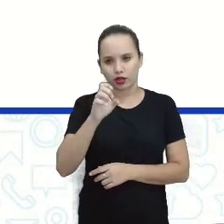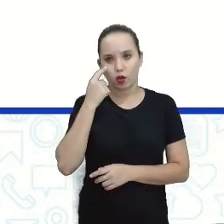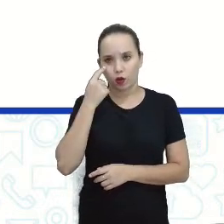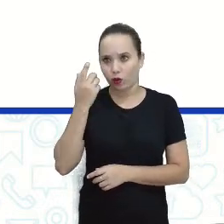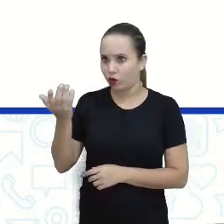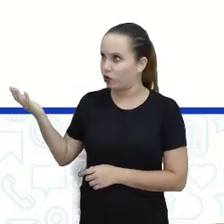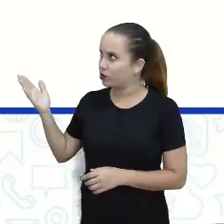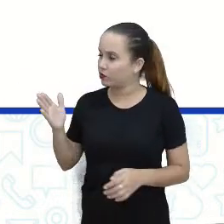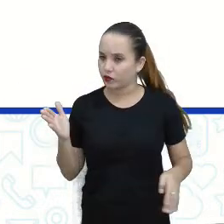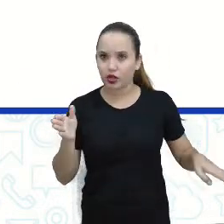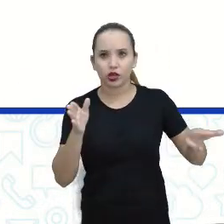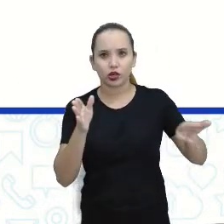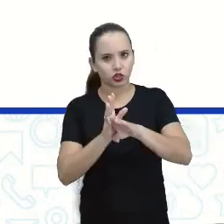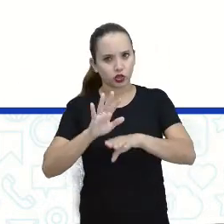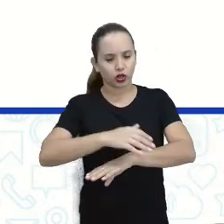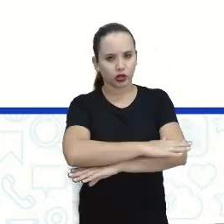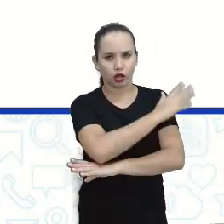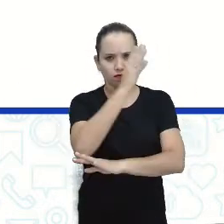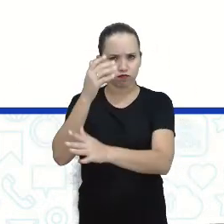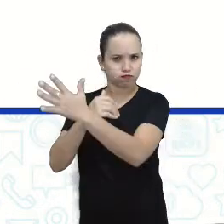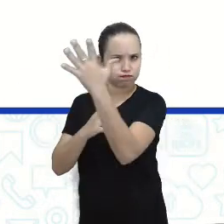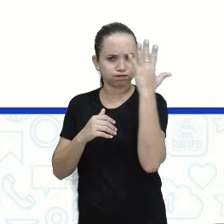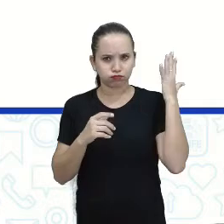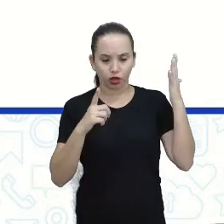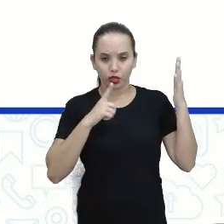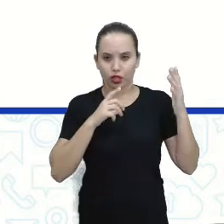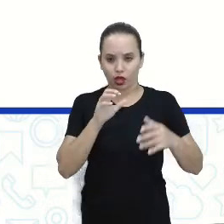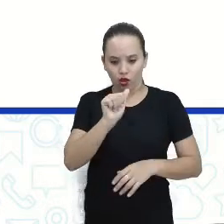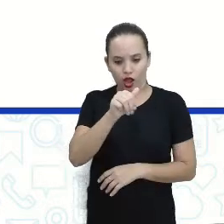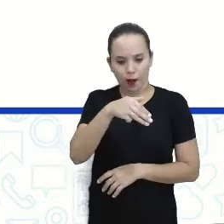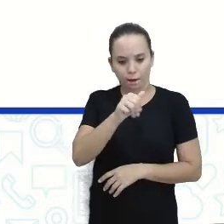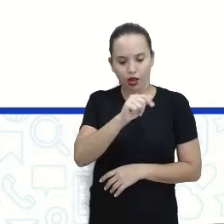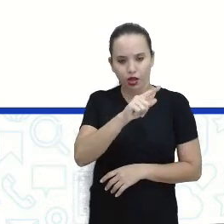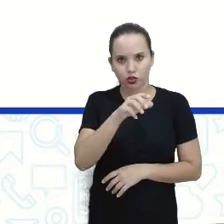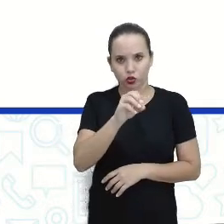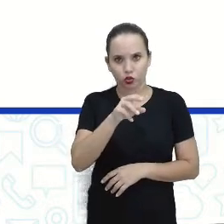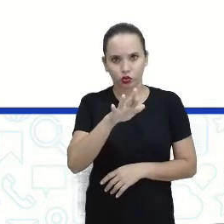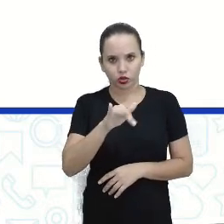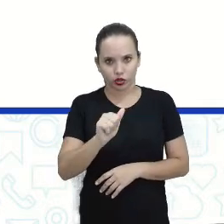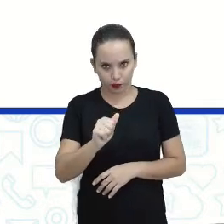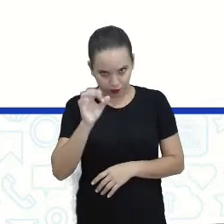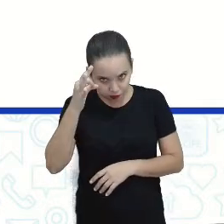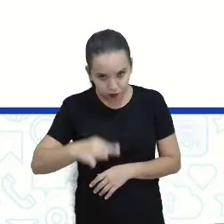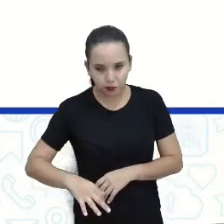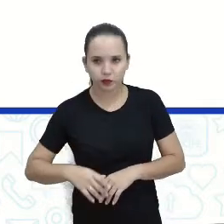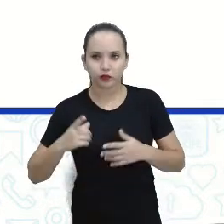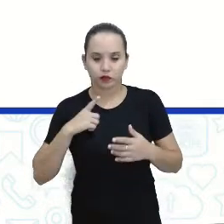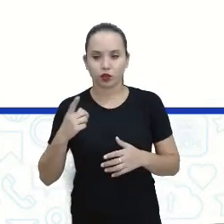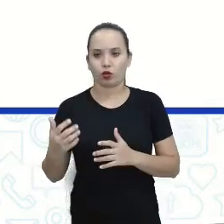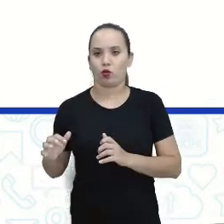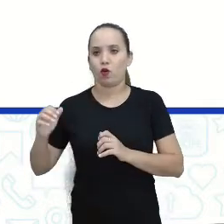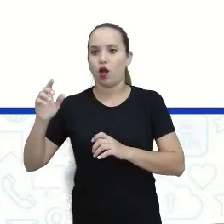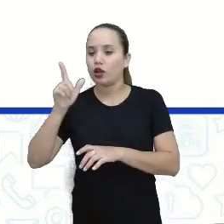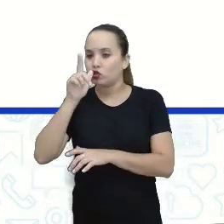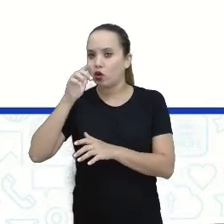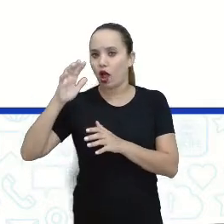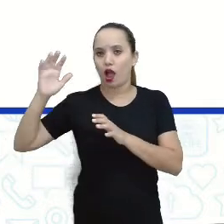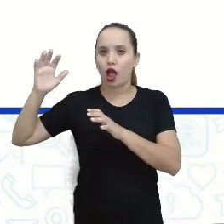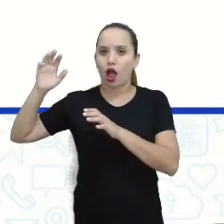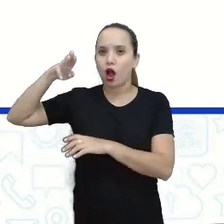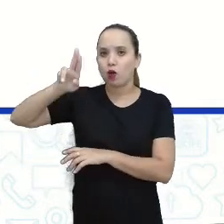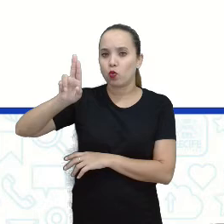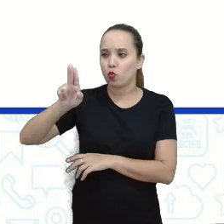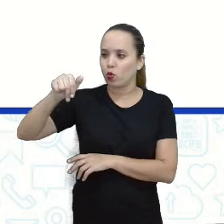aí uma florestinha, né? Embaixo tem o nome Amazônia. Então, temos a Amazônia. Quando essa umidade chega, né,